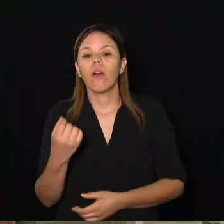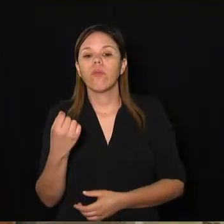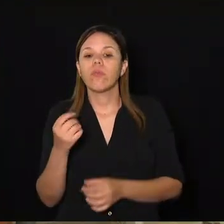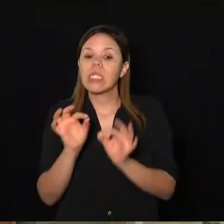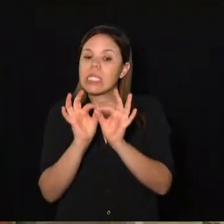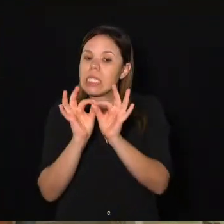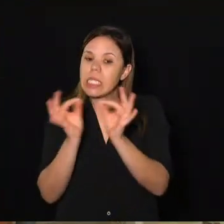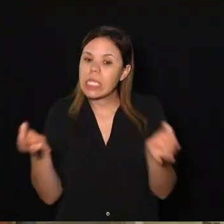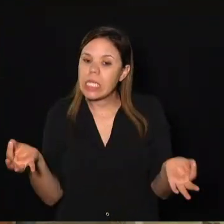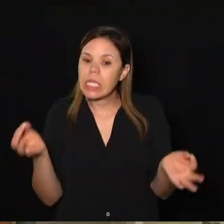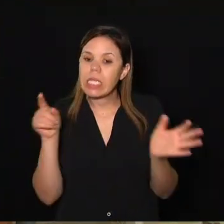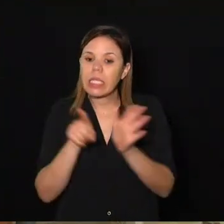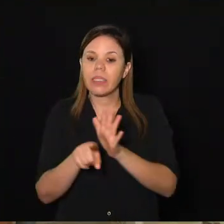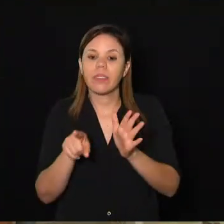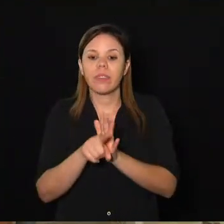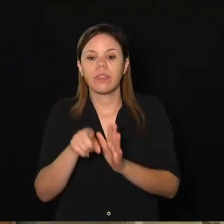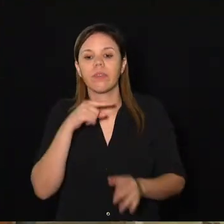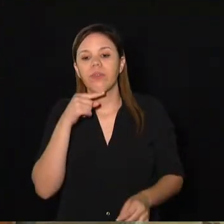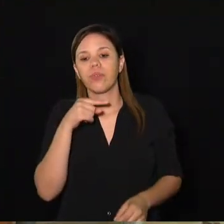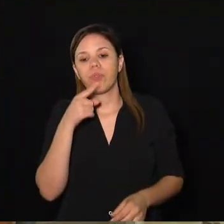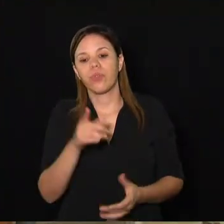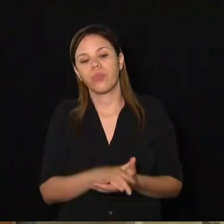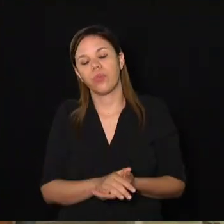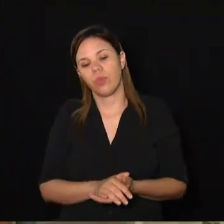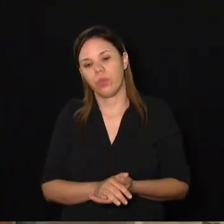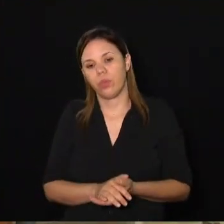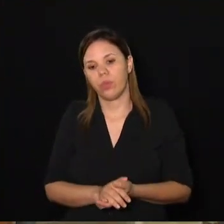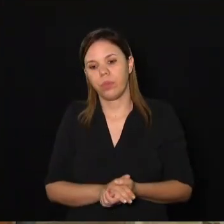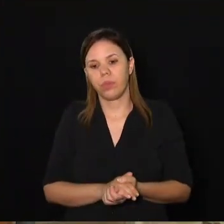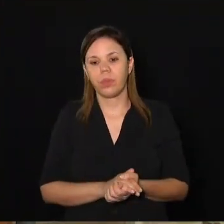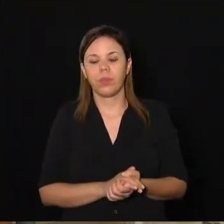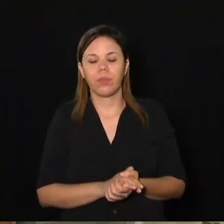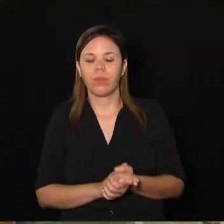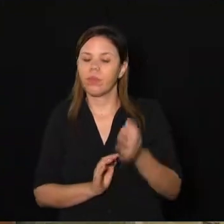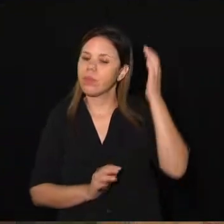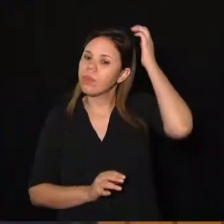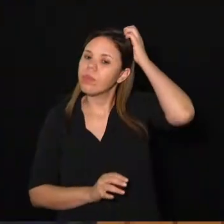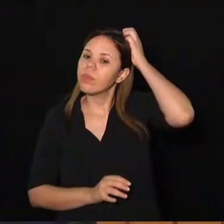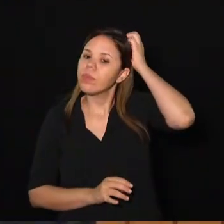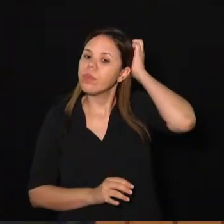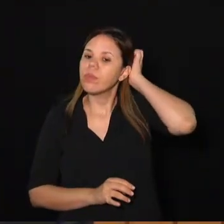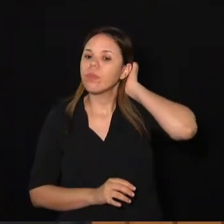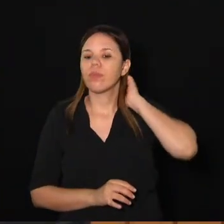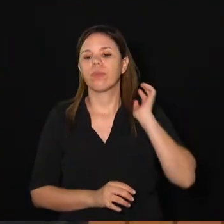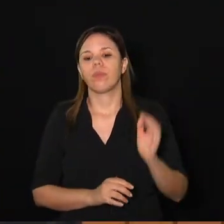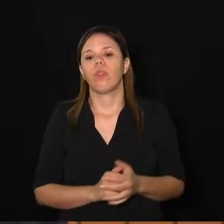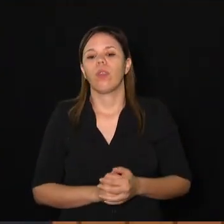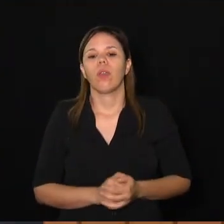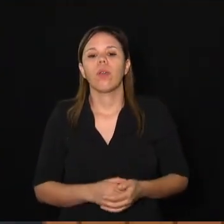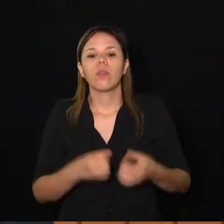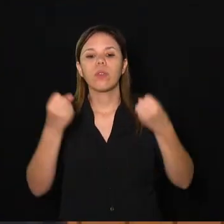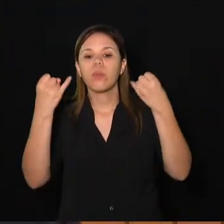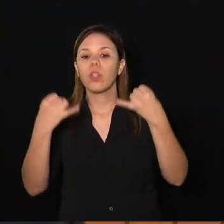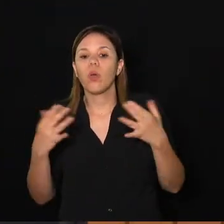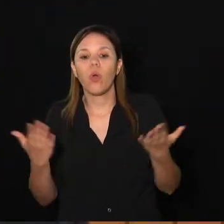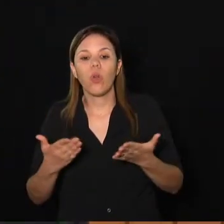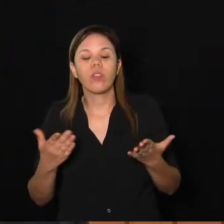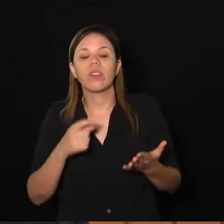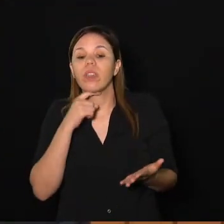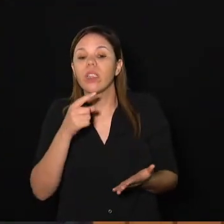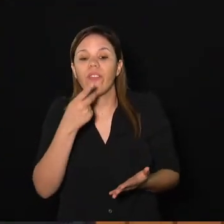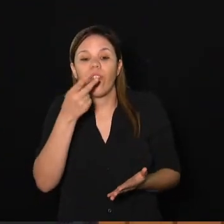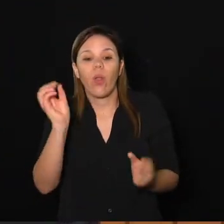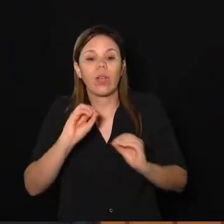simples eu vou partir bem para a questão mais legal da situação porque muito se falou aqui hoje mas ninguém falou o a lei fala